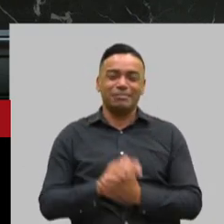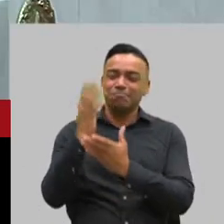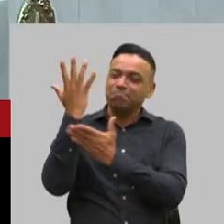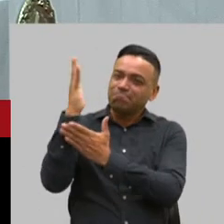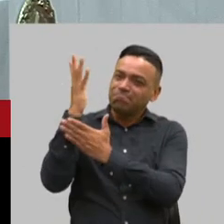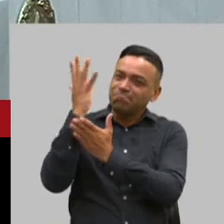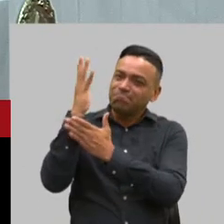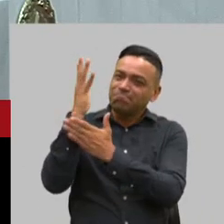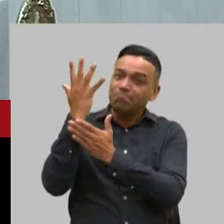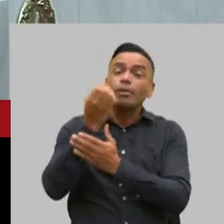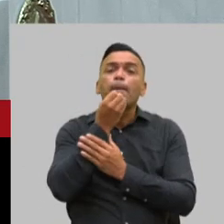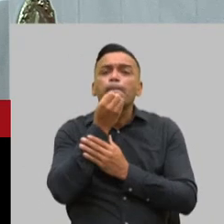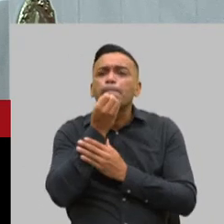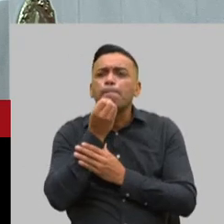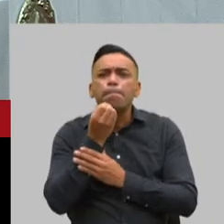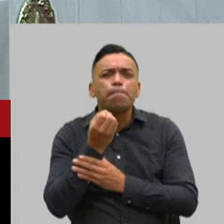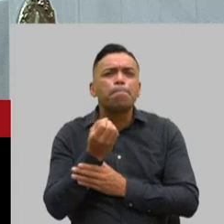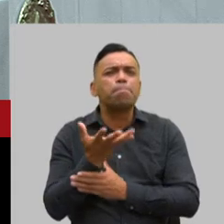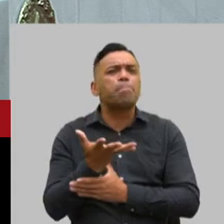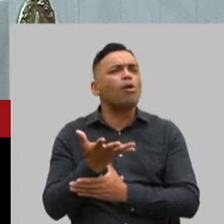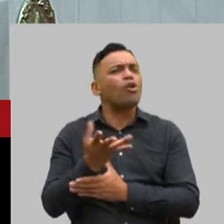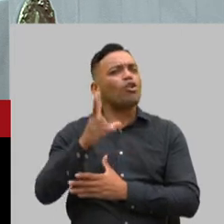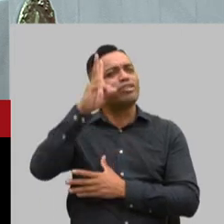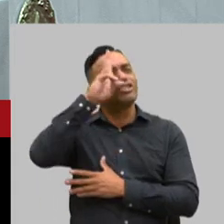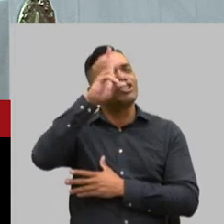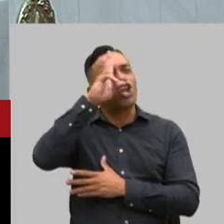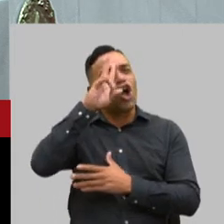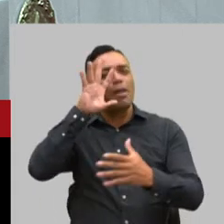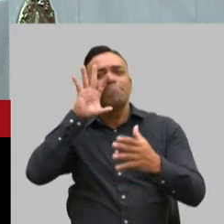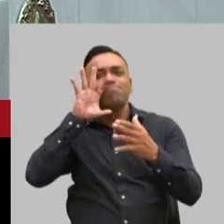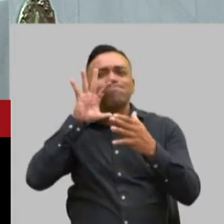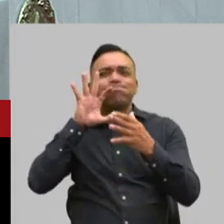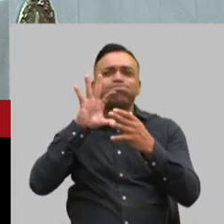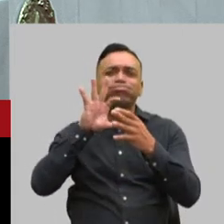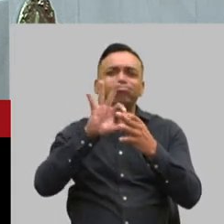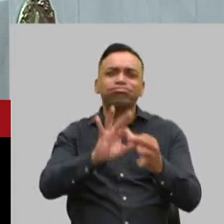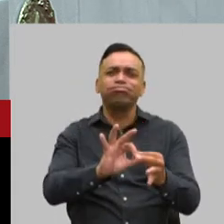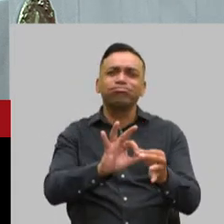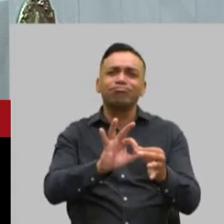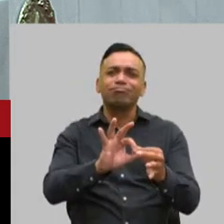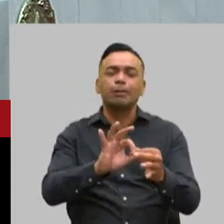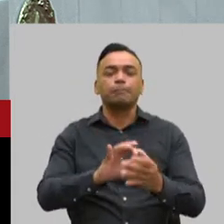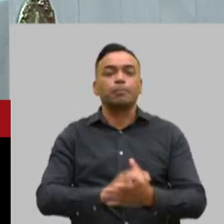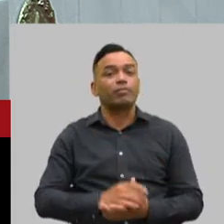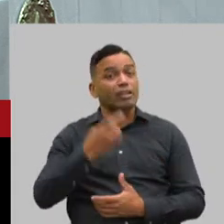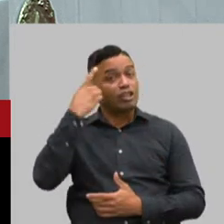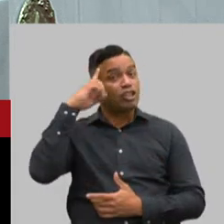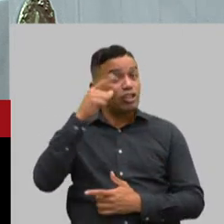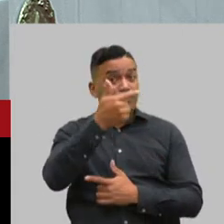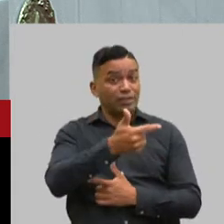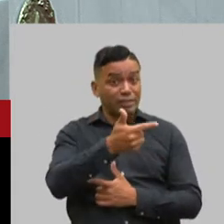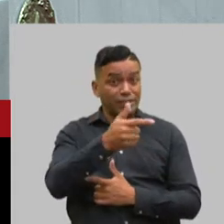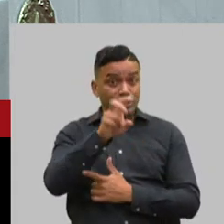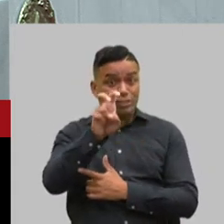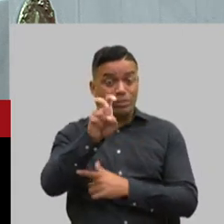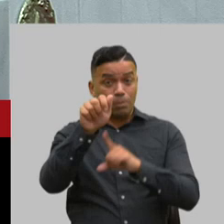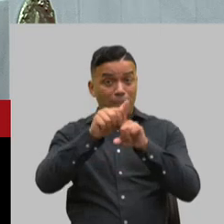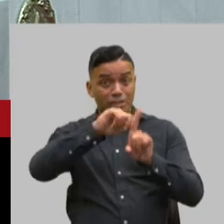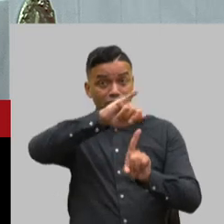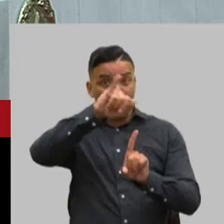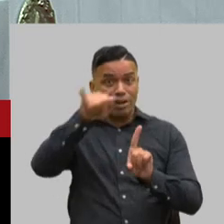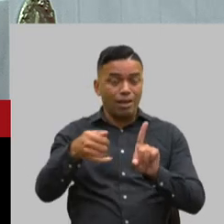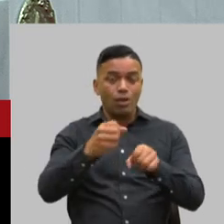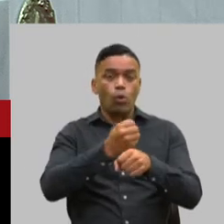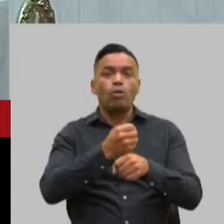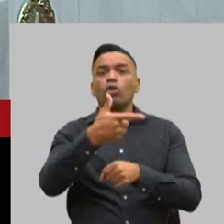É muito bom quando a história da gente caminha junto. No dia 25 de janeiro de